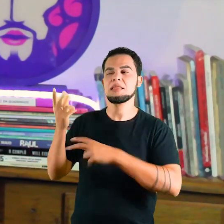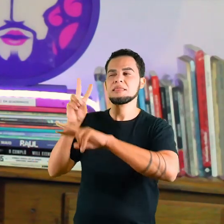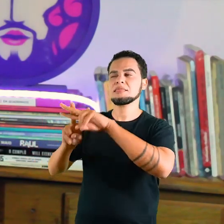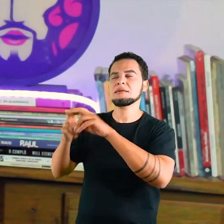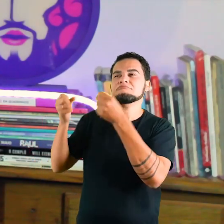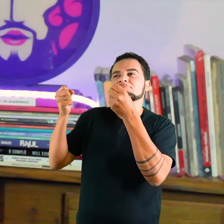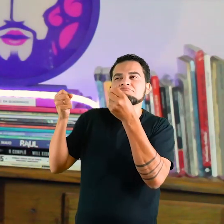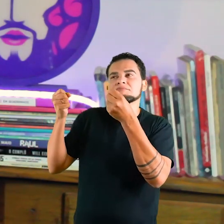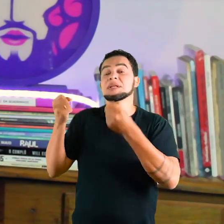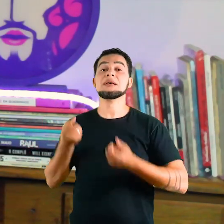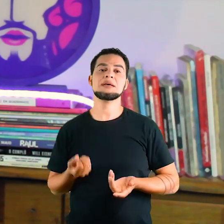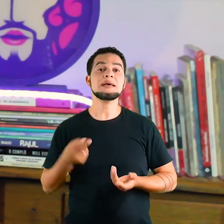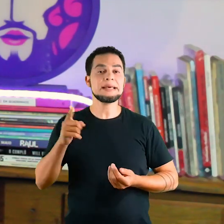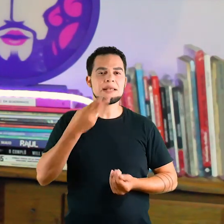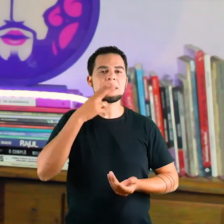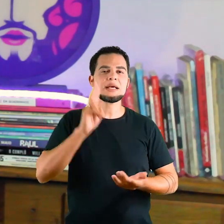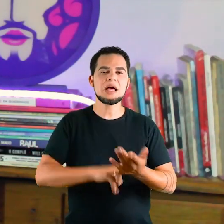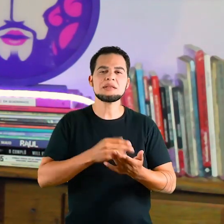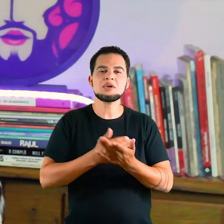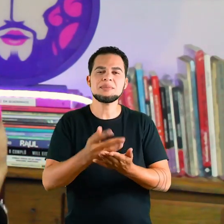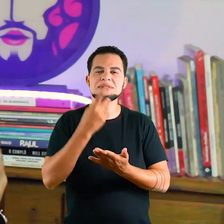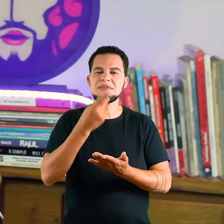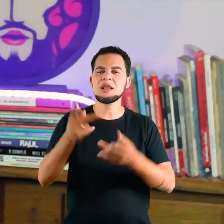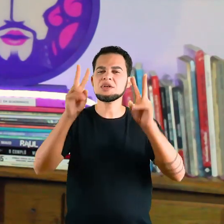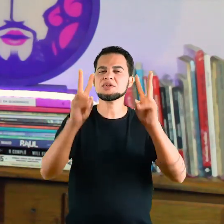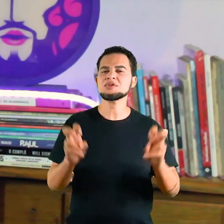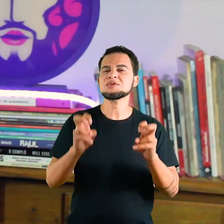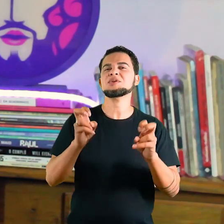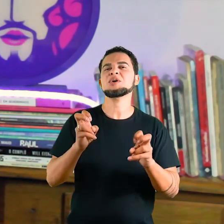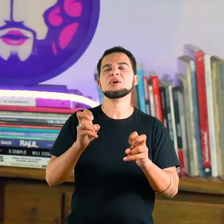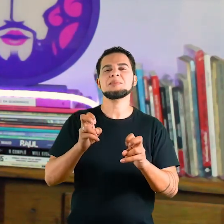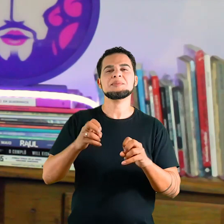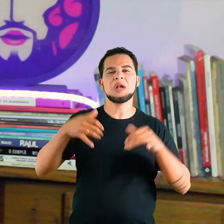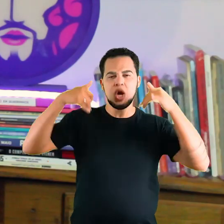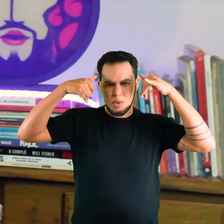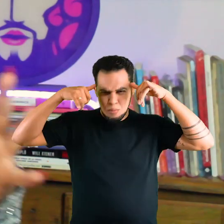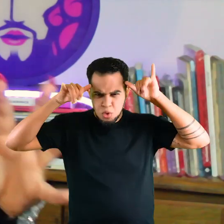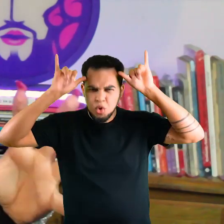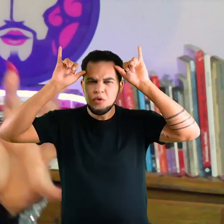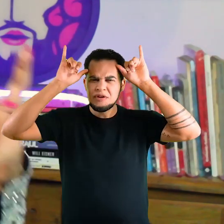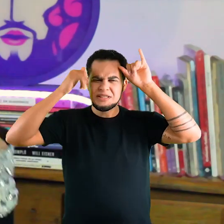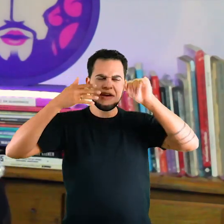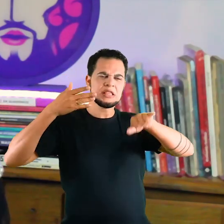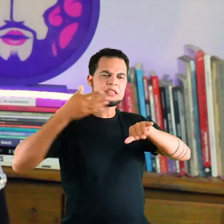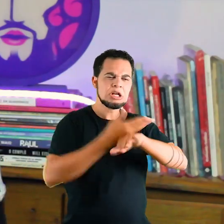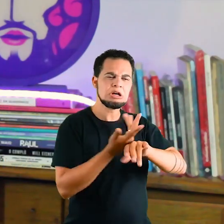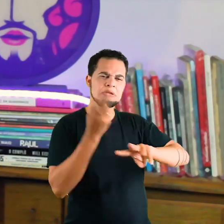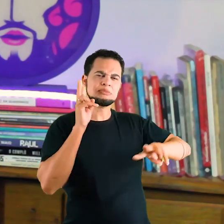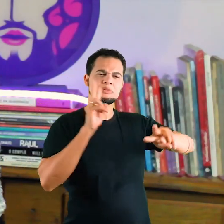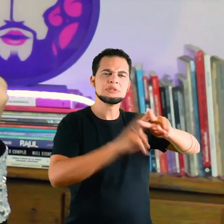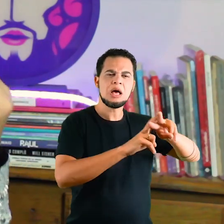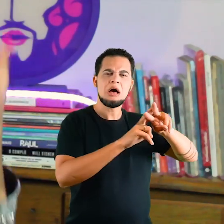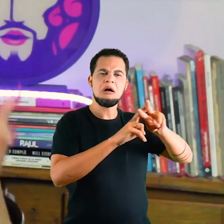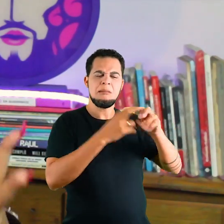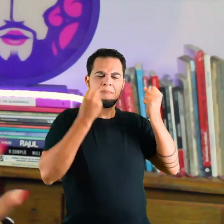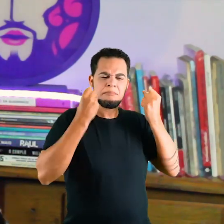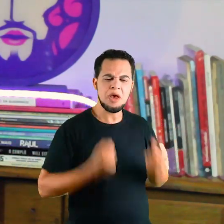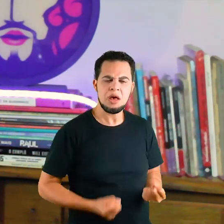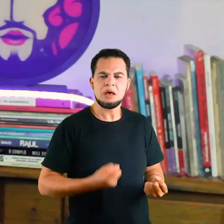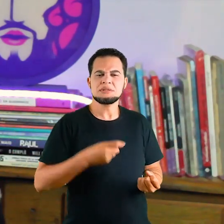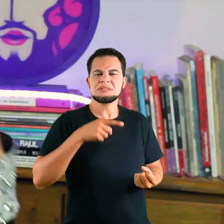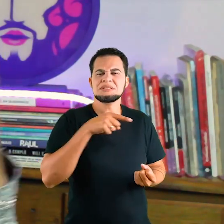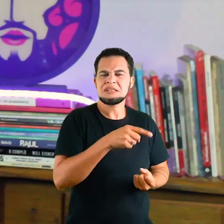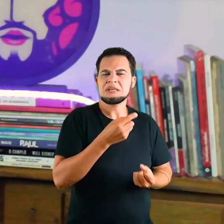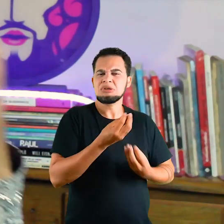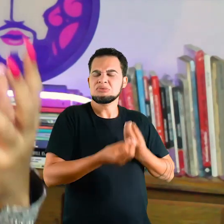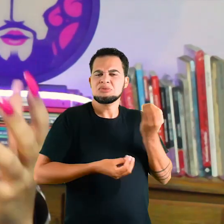ela começa a falar, né, a carta, falando dos búfalos que estavam entrando na prisão e com carregamentos pesados,